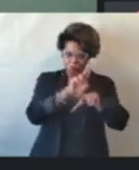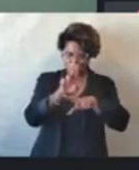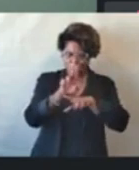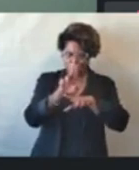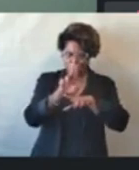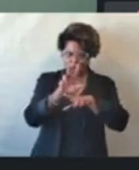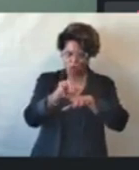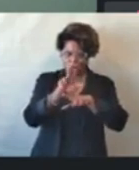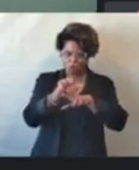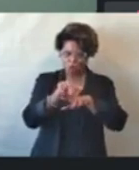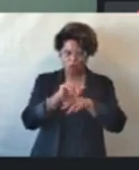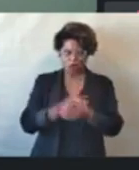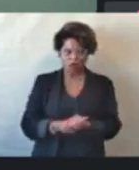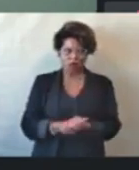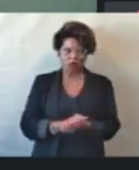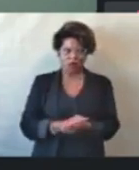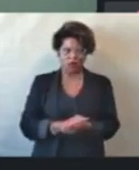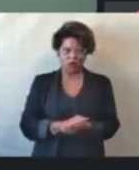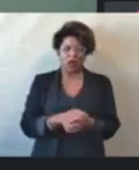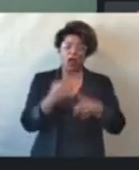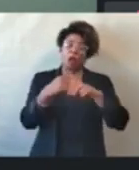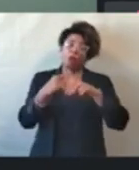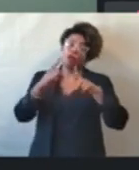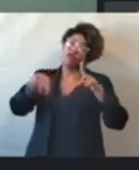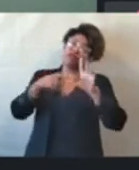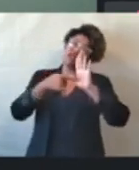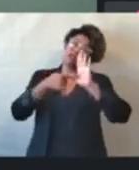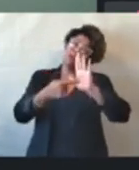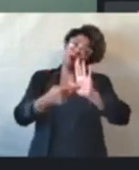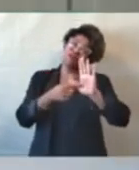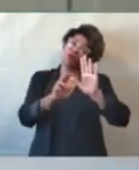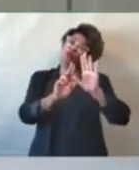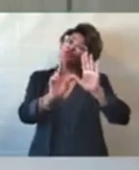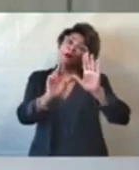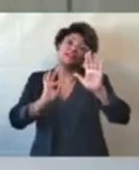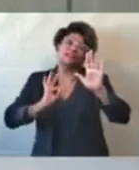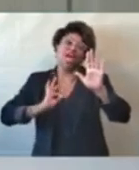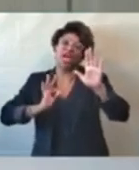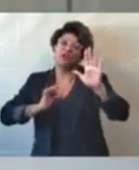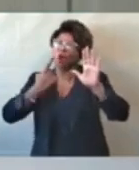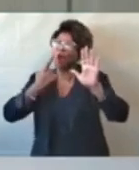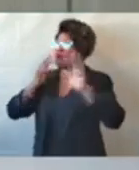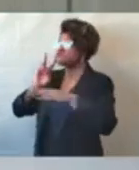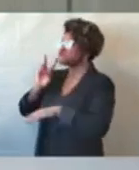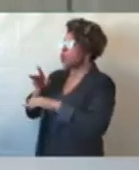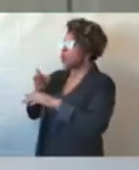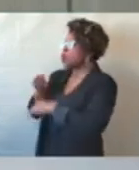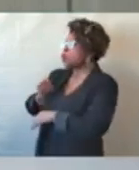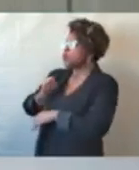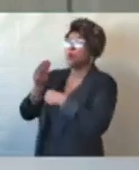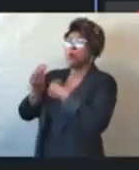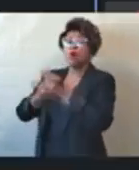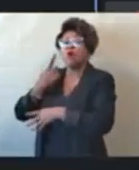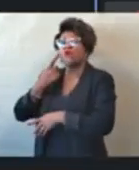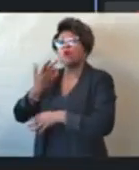Eu sei que é preciosismo técnico aqui, mas é porque quando eu vou avaliando os números, eu fico tentando enxergar por onde que está passando de fato esses fluxos.